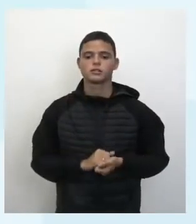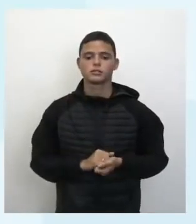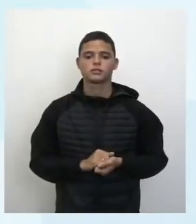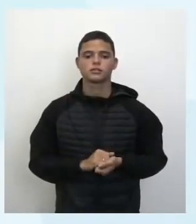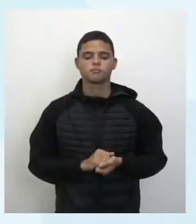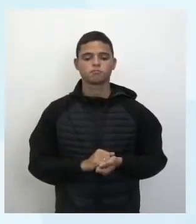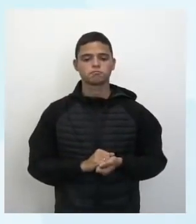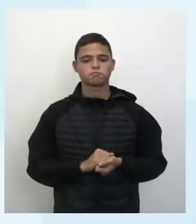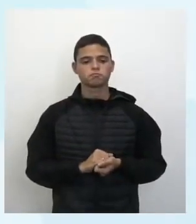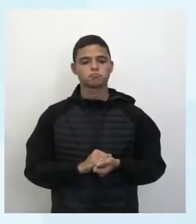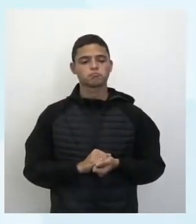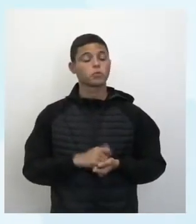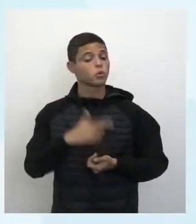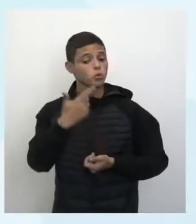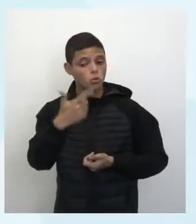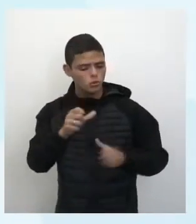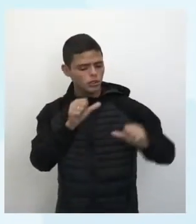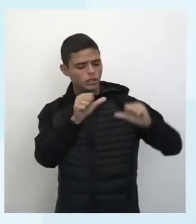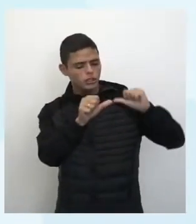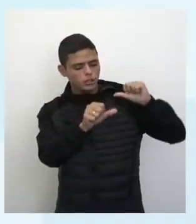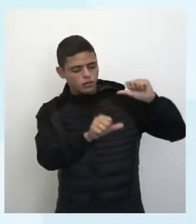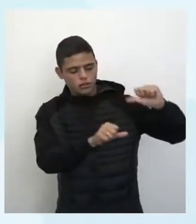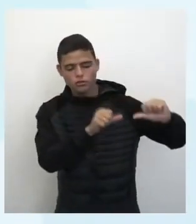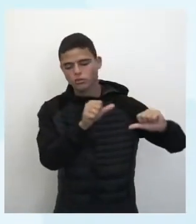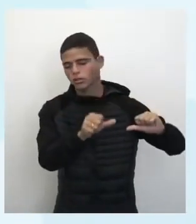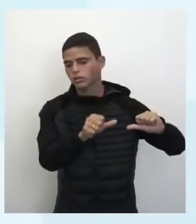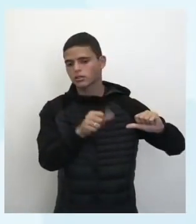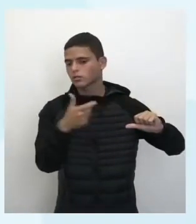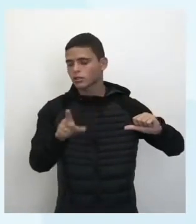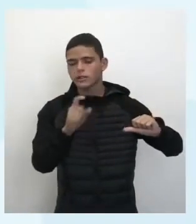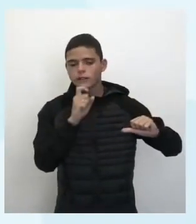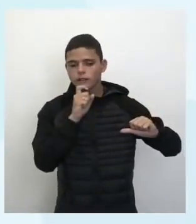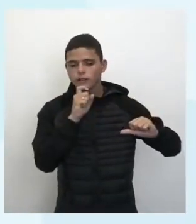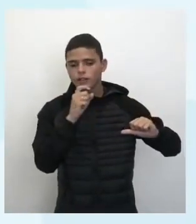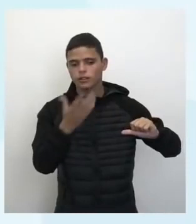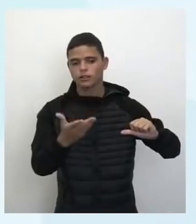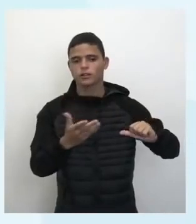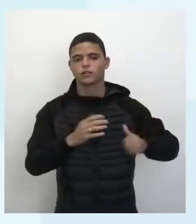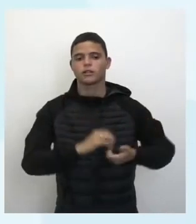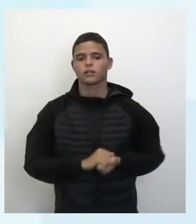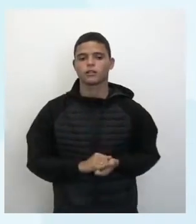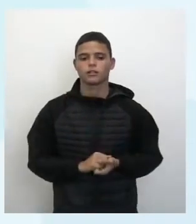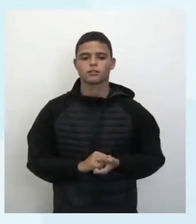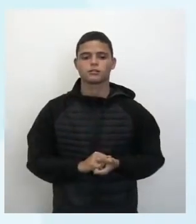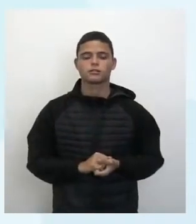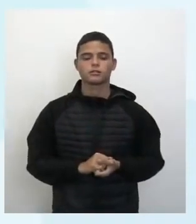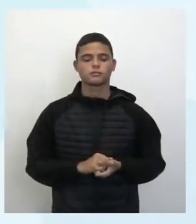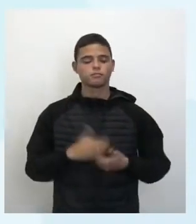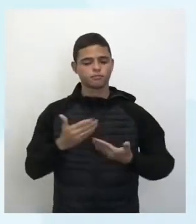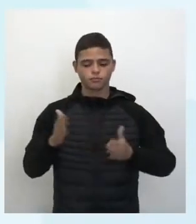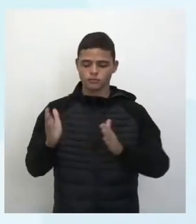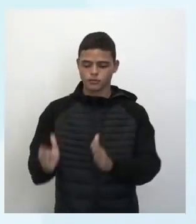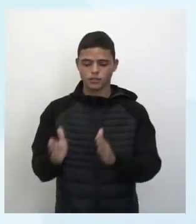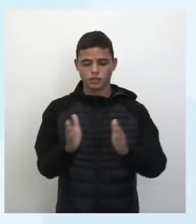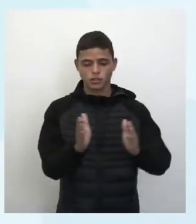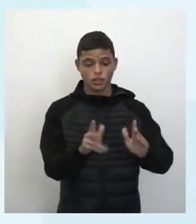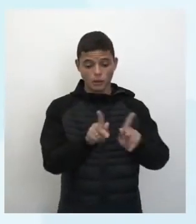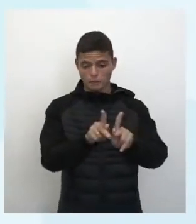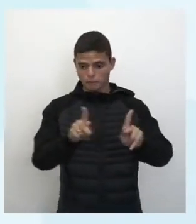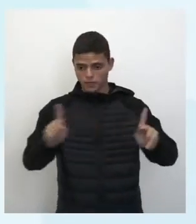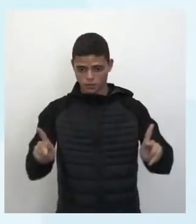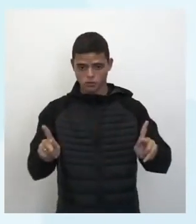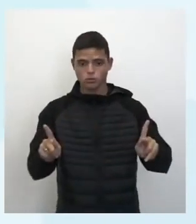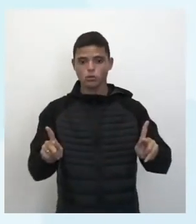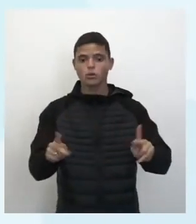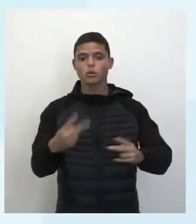não há mudança no comportamento, pois não há mudança, outro verbo. Então nós temos aqui um período com duas orações. A